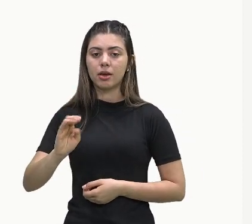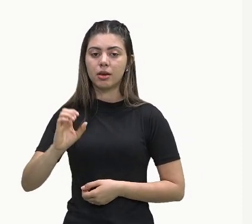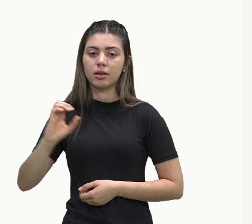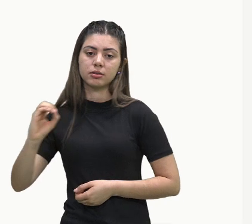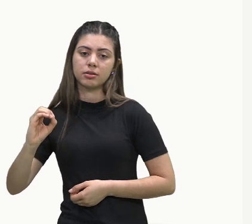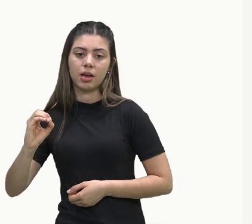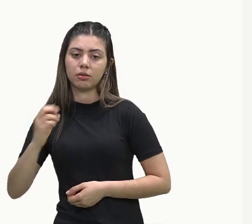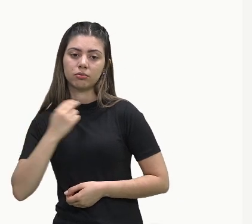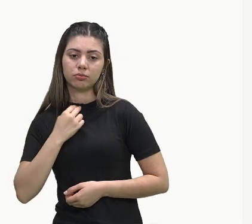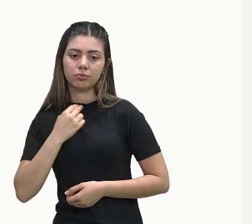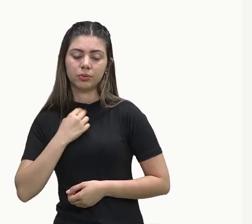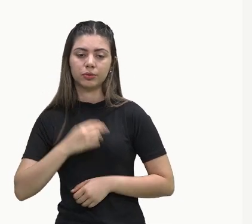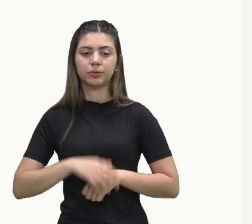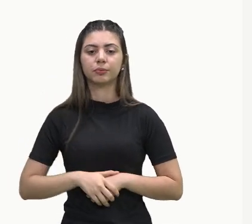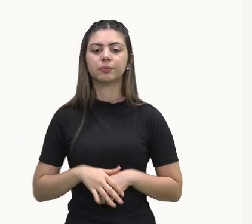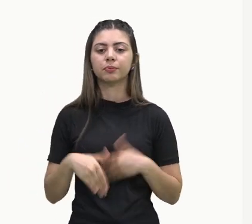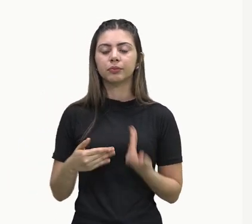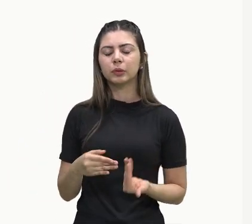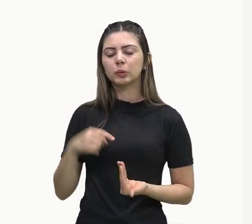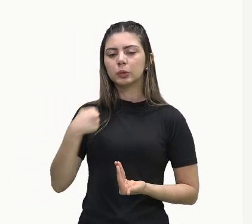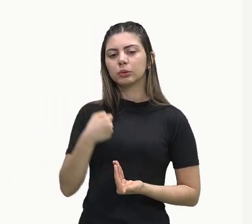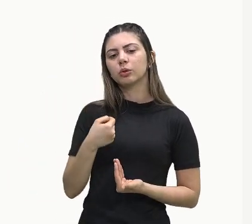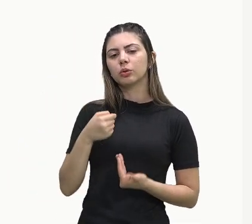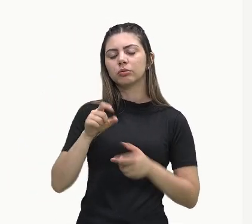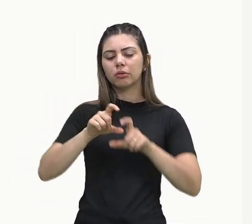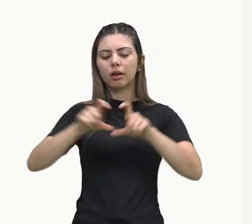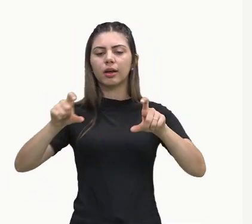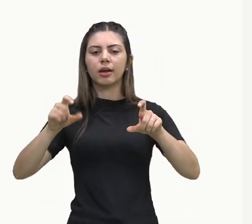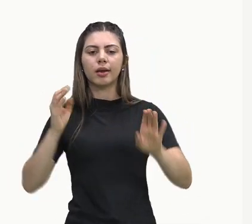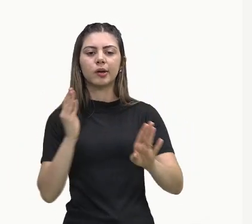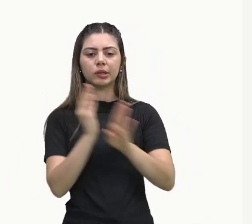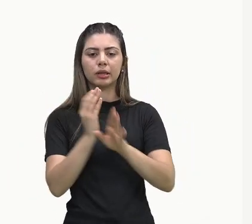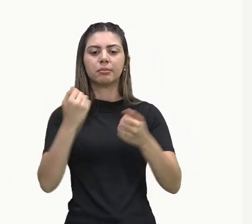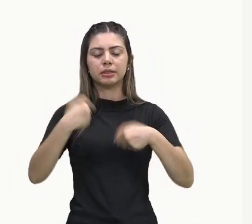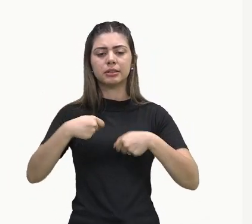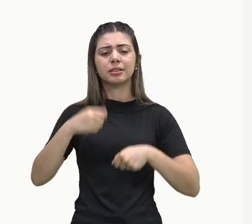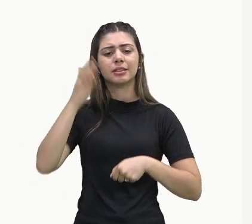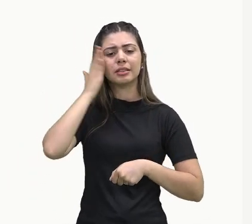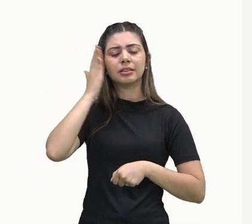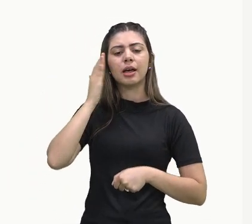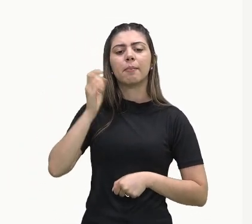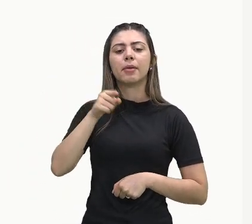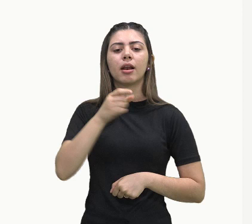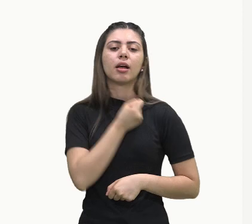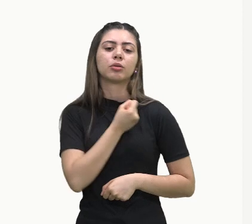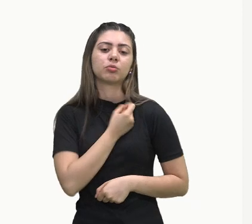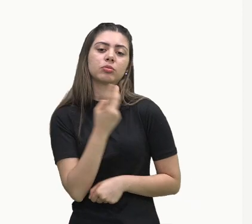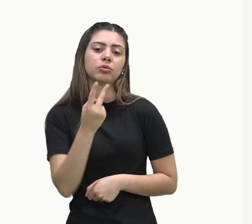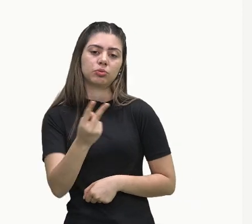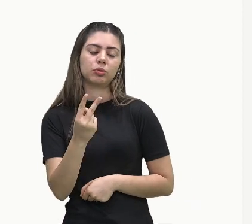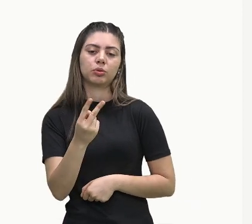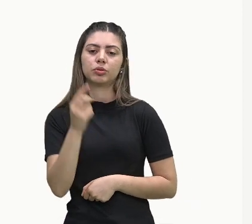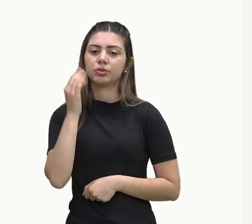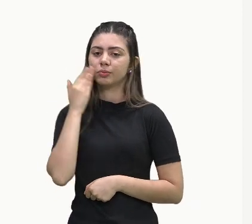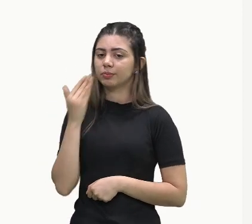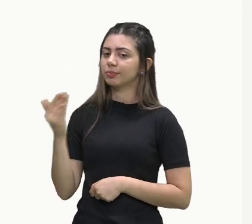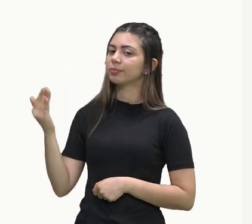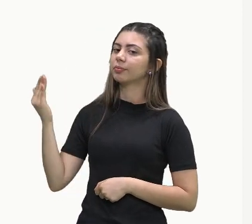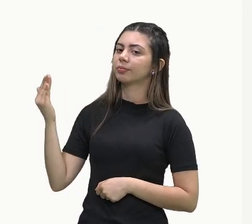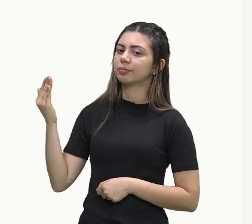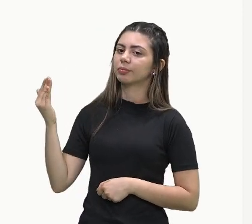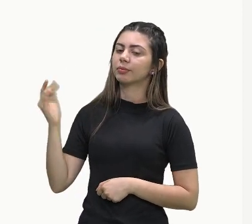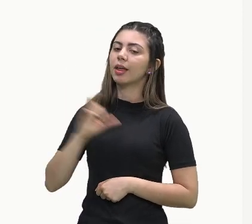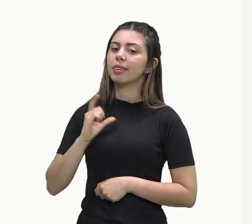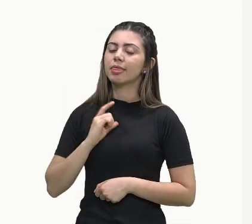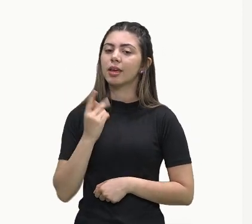equação geral da reta é necessário conhecer pelo menos dois pontos dessa né equação aqui dessa reta Então nós temos